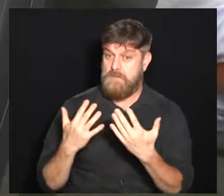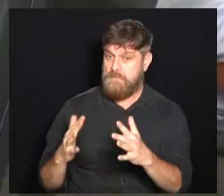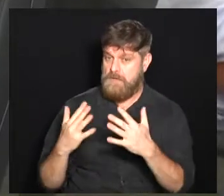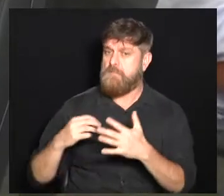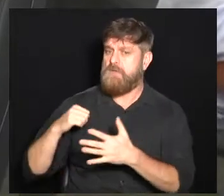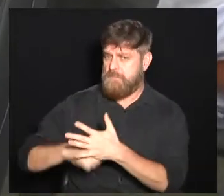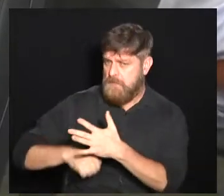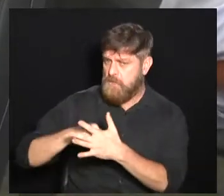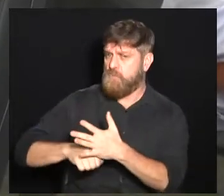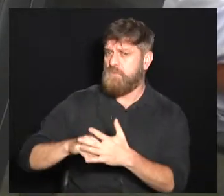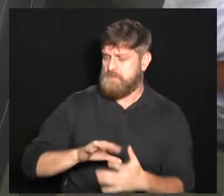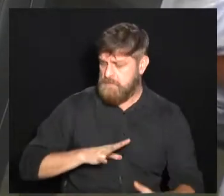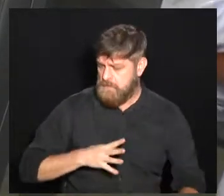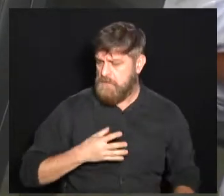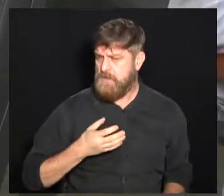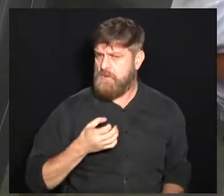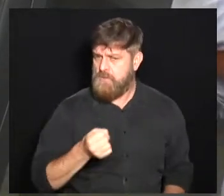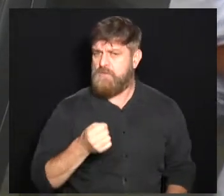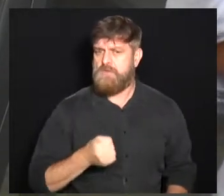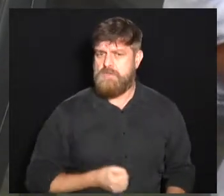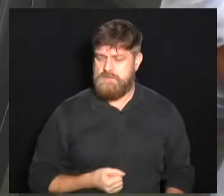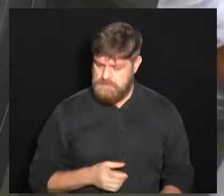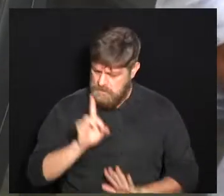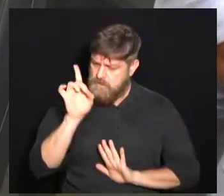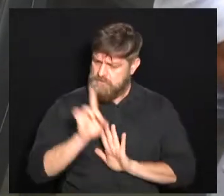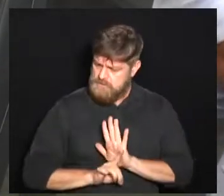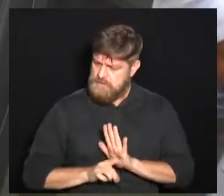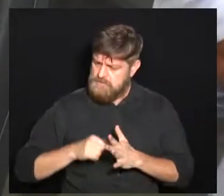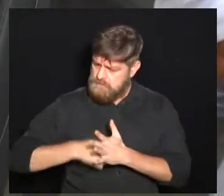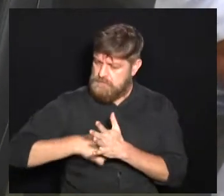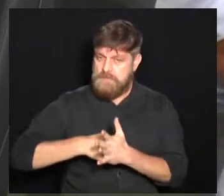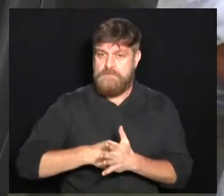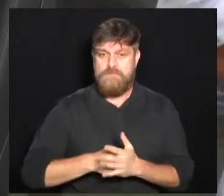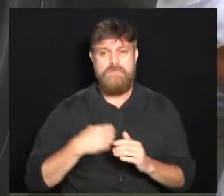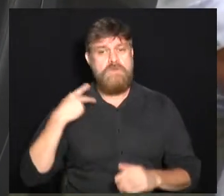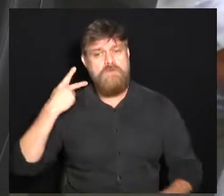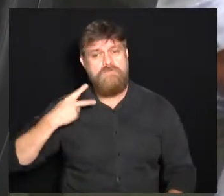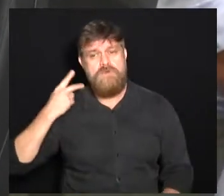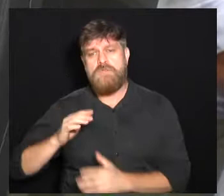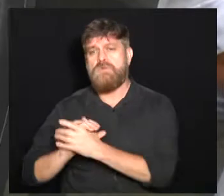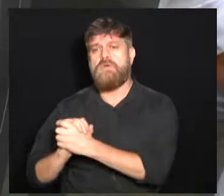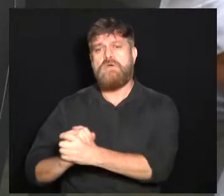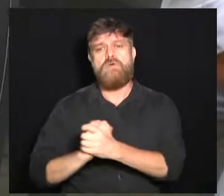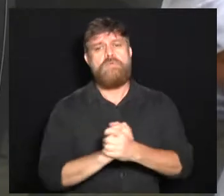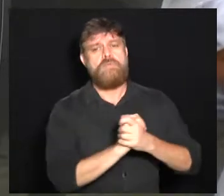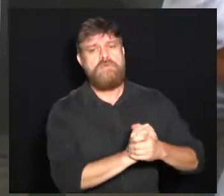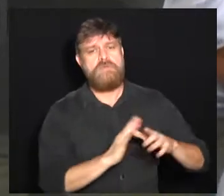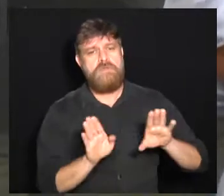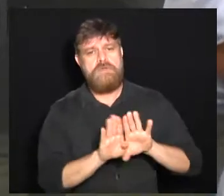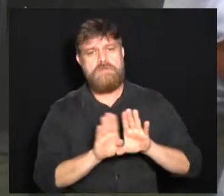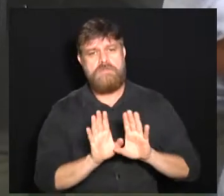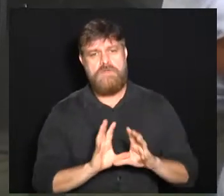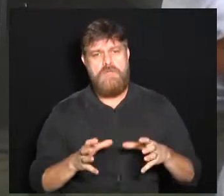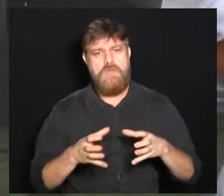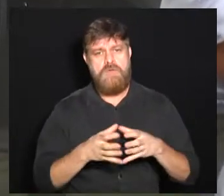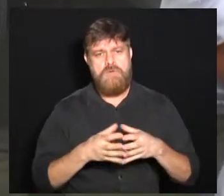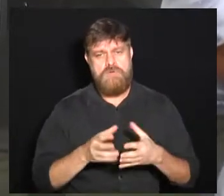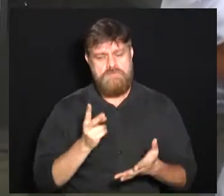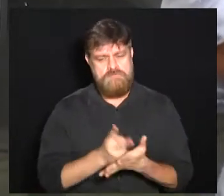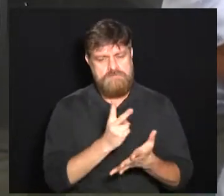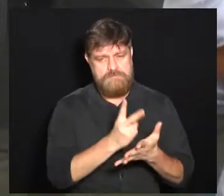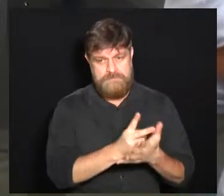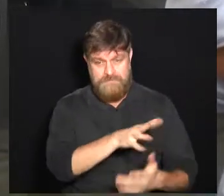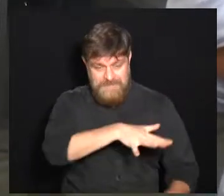luta, pela coragem de lutar pelos seus direitos. Cumprimentar os vereadores aqui. Cumprimentar a Comissão Permanente de Educação